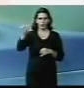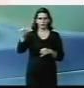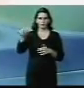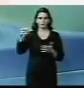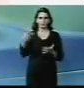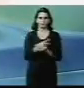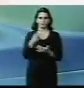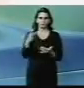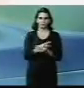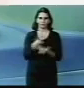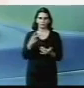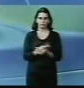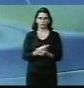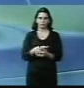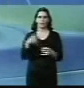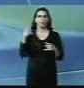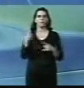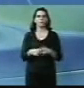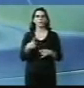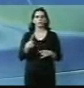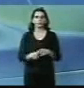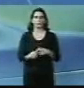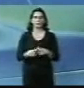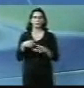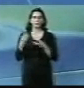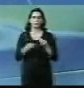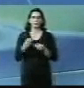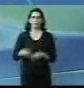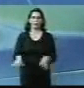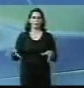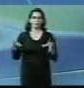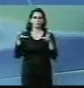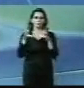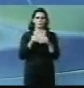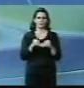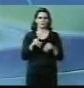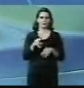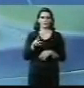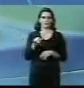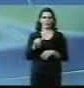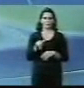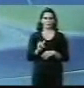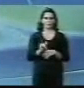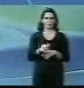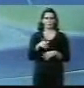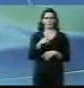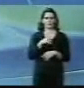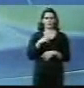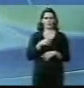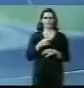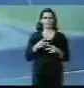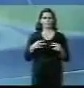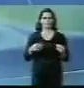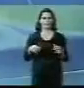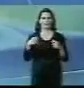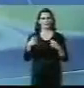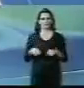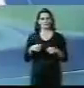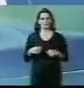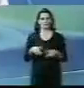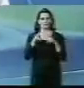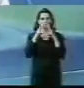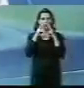quê? É importante que ele deve ser otimizado. Como assim otimizar, então, um servidor de proxy? Existem alguns fatores que nós devemos levar